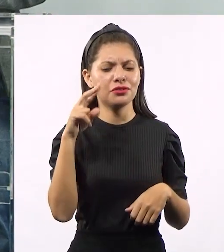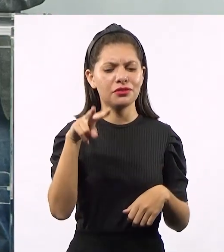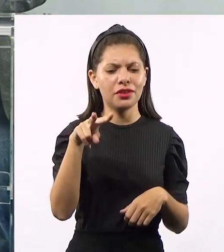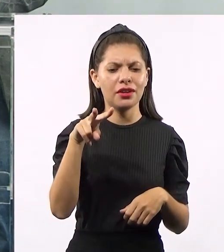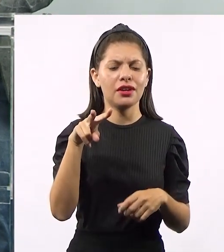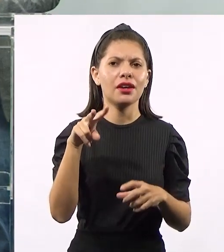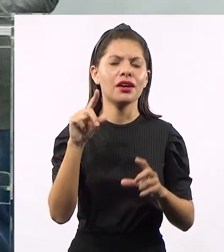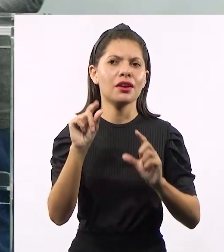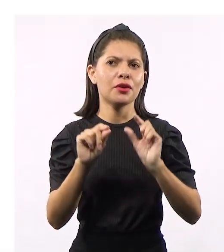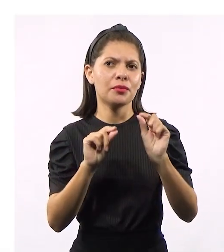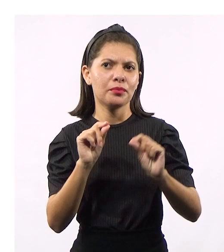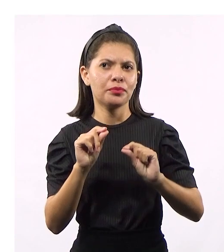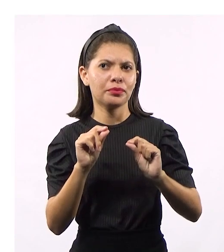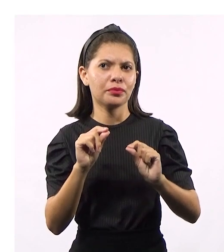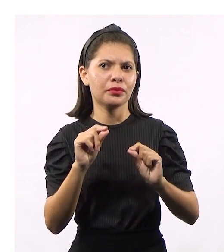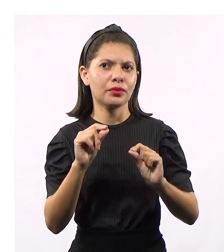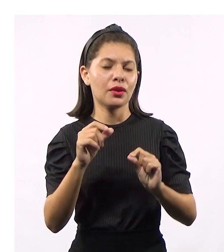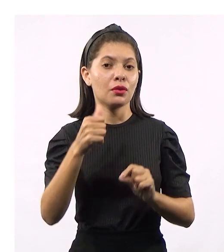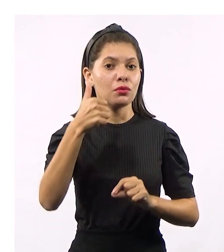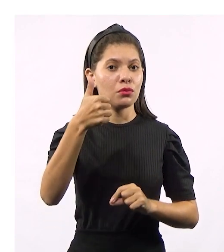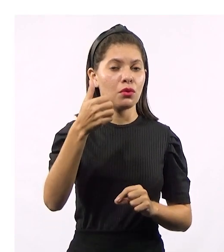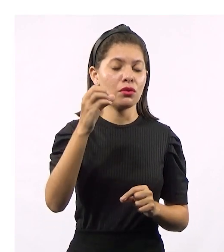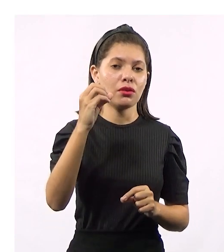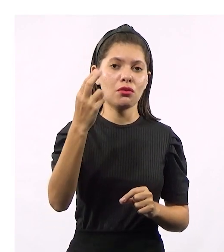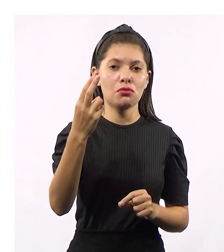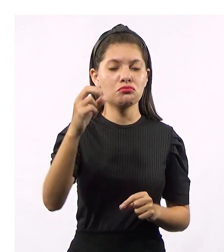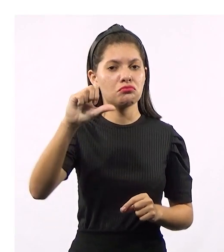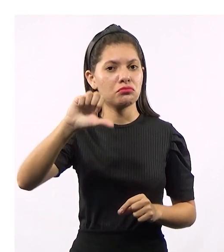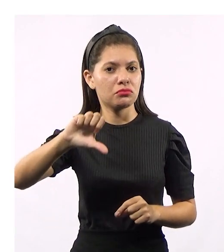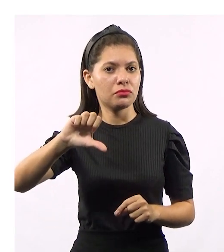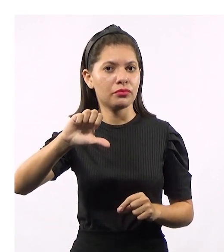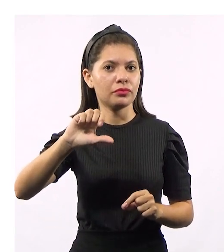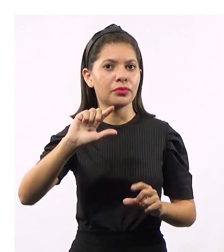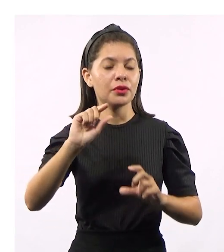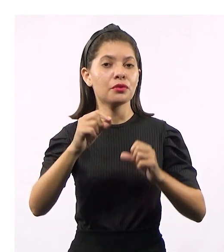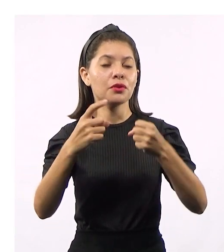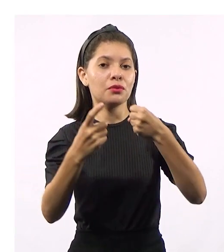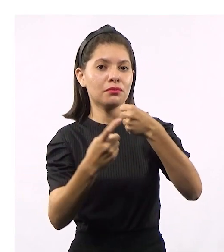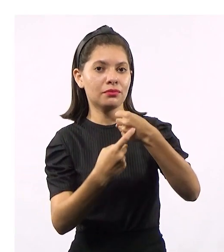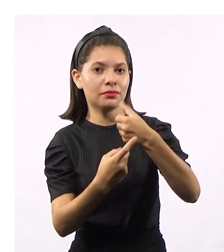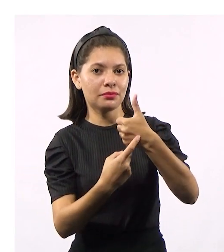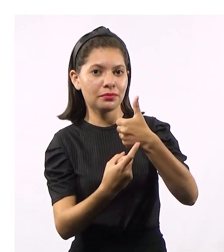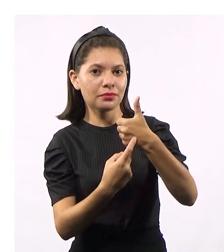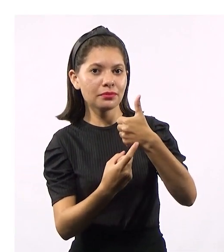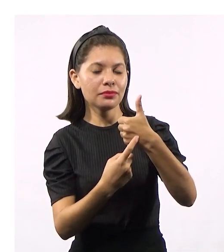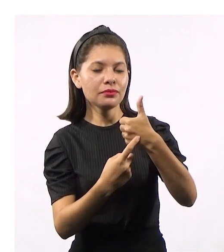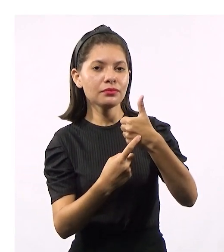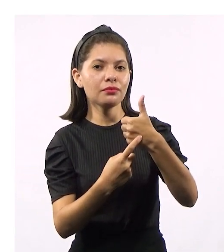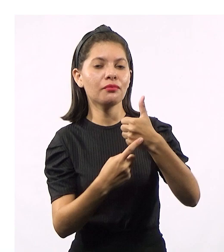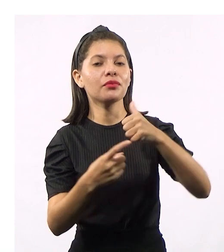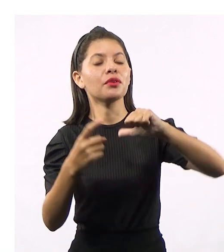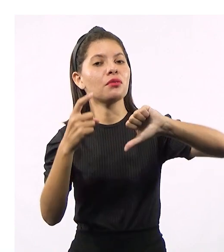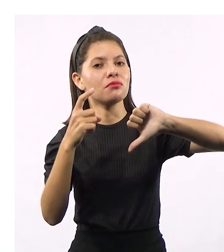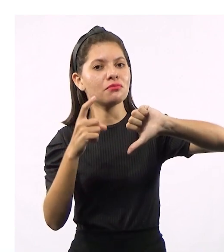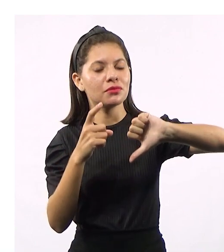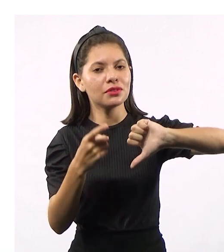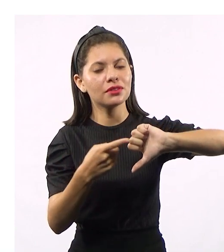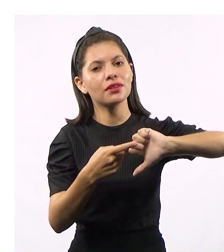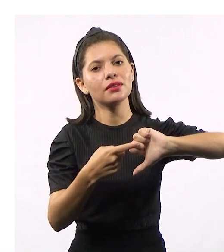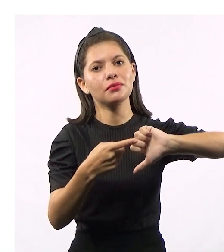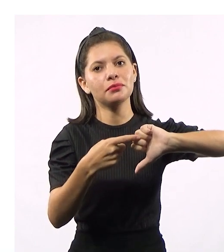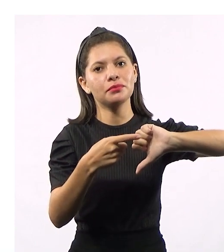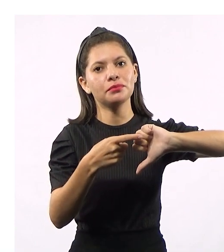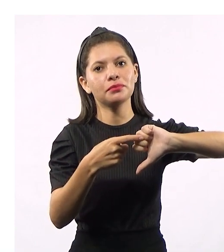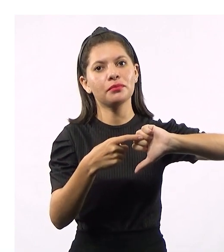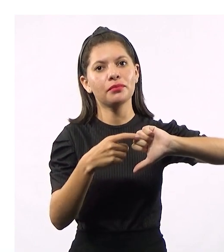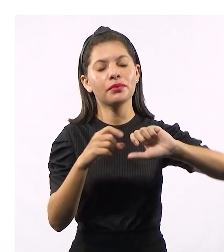ou eu discordo. Ou eu vou dar um like, ou eu vou dar um dislike. Então só tem duas opções. Não